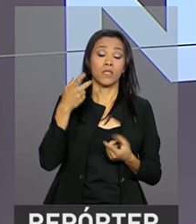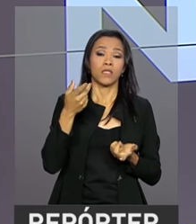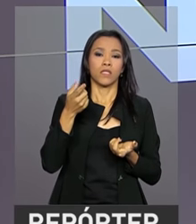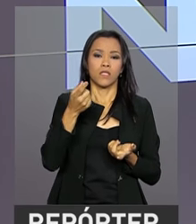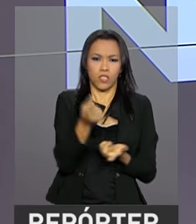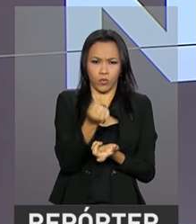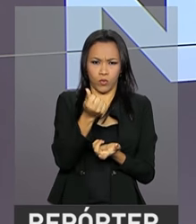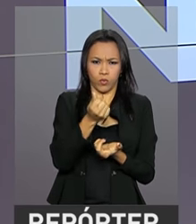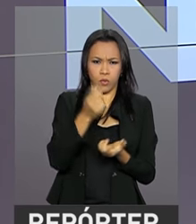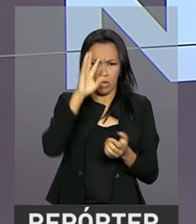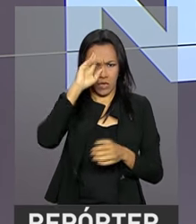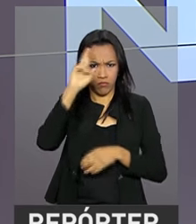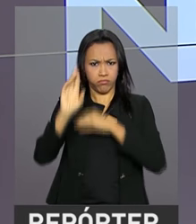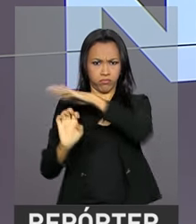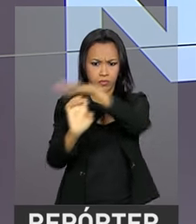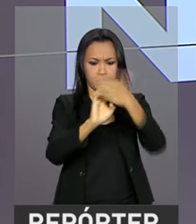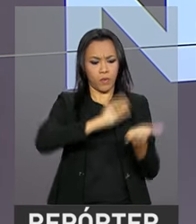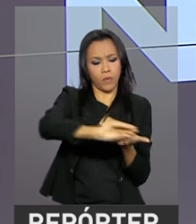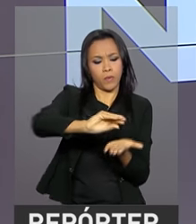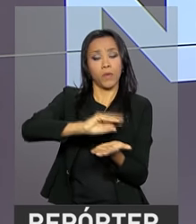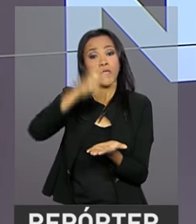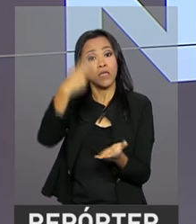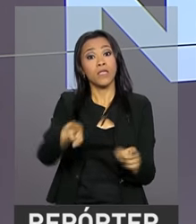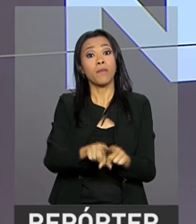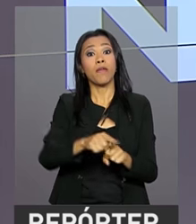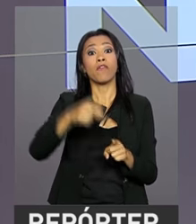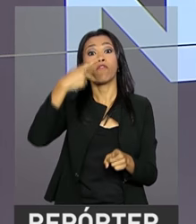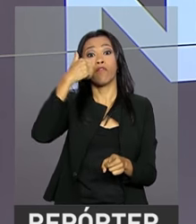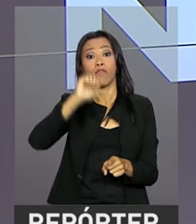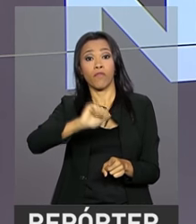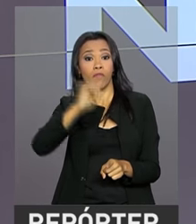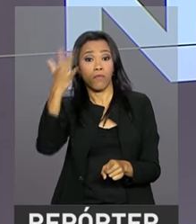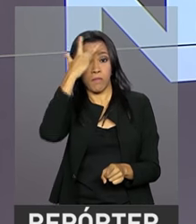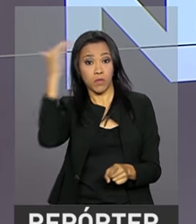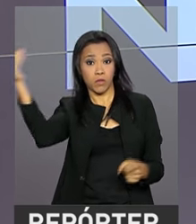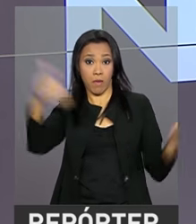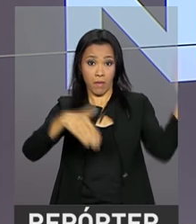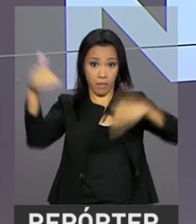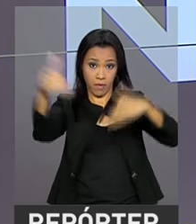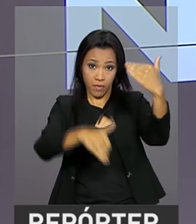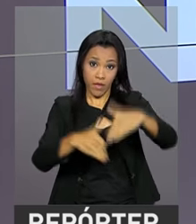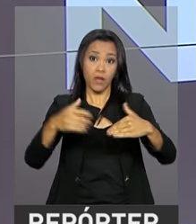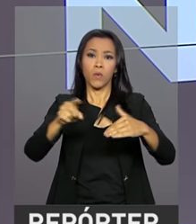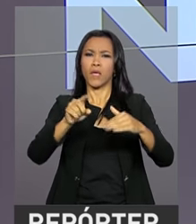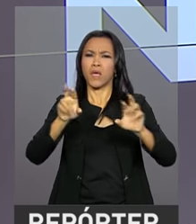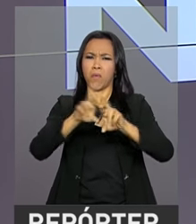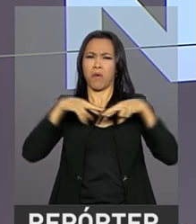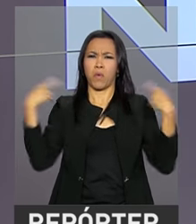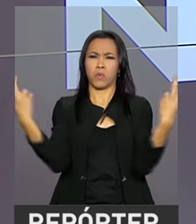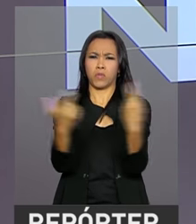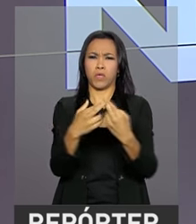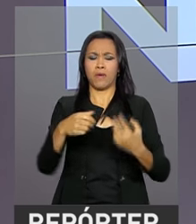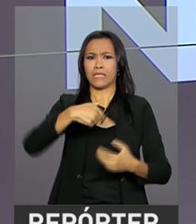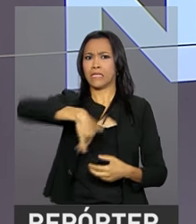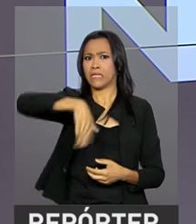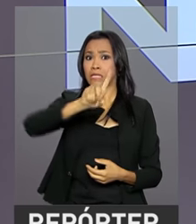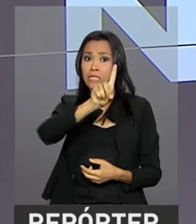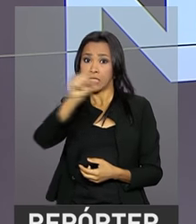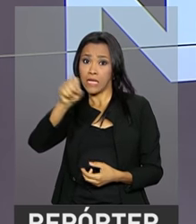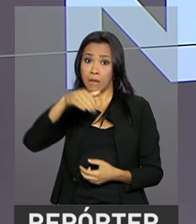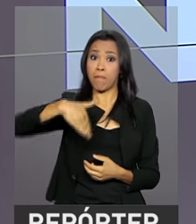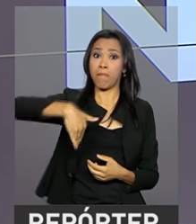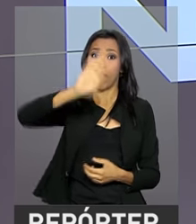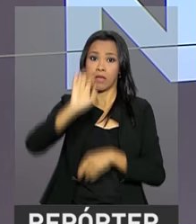estrangeiros estão na capital paulista para um encontro com as 100 maiores empresas da América Latina. Vamos conversar com o